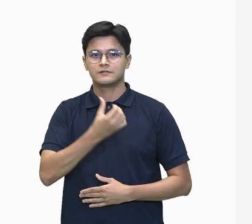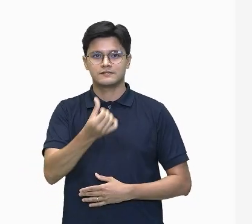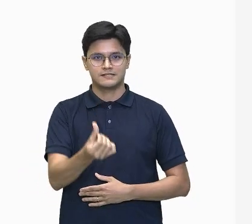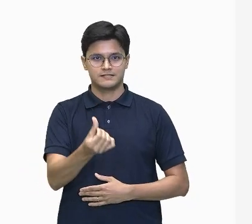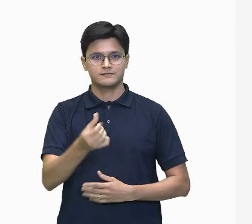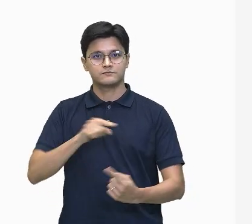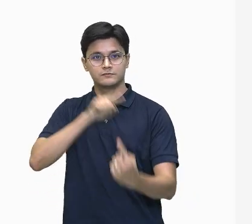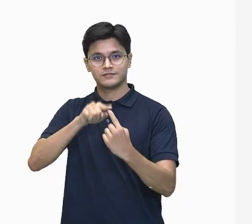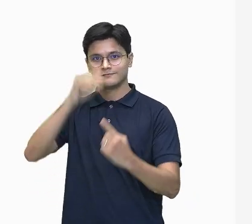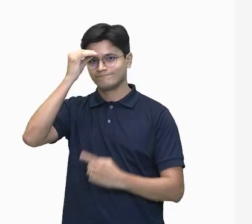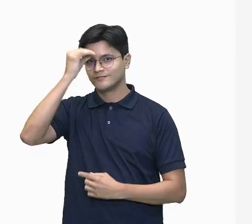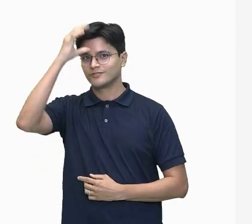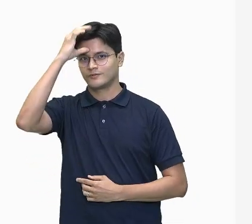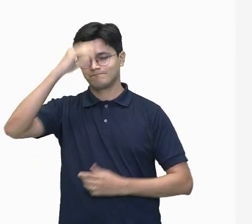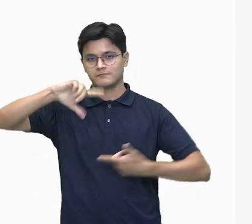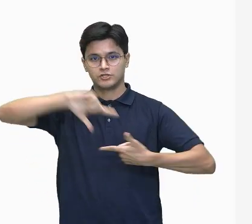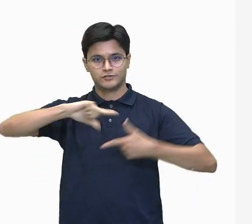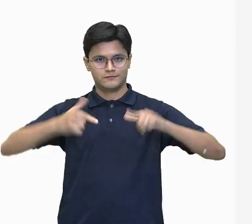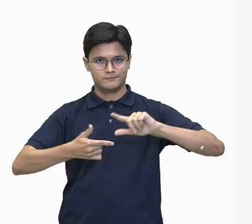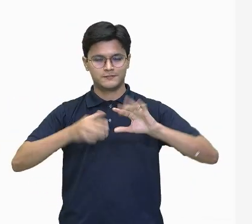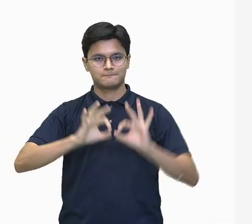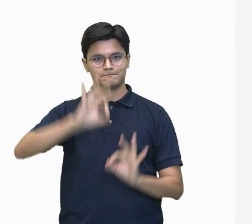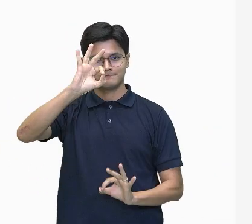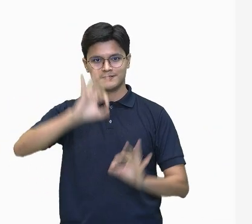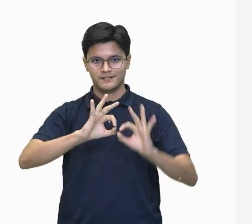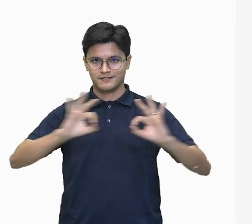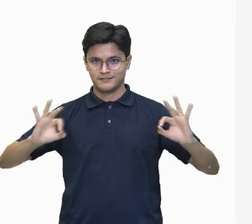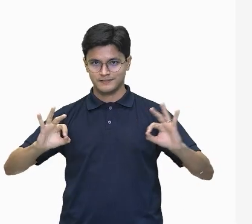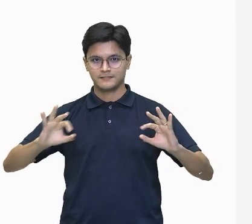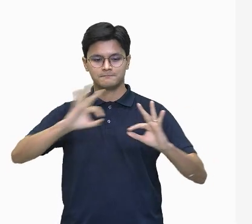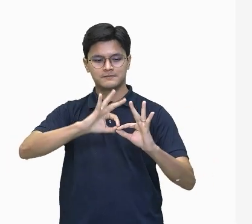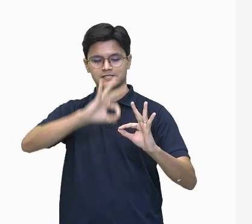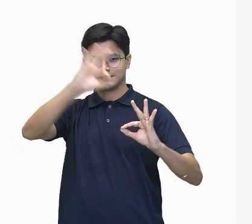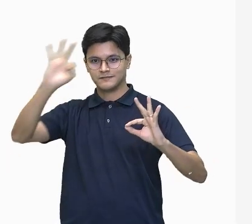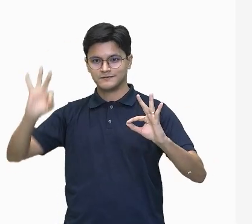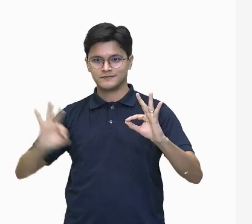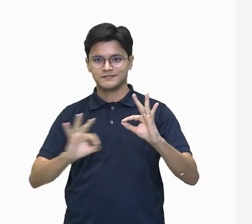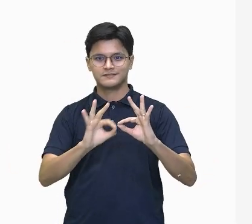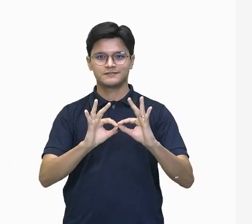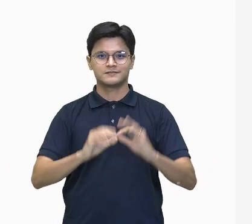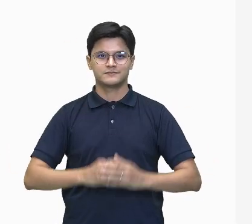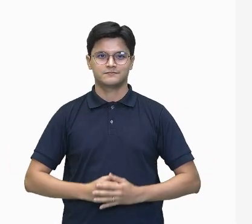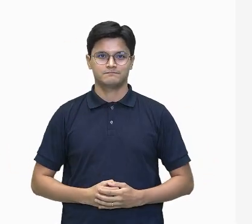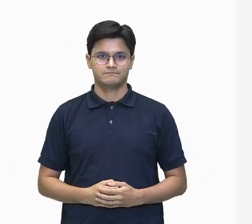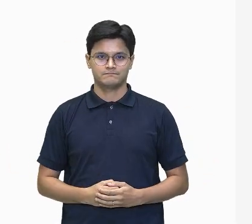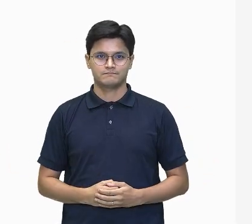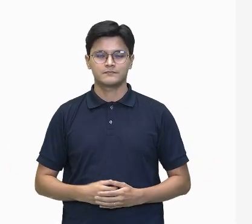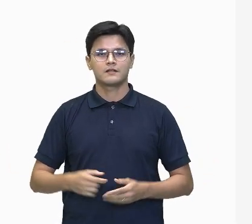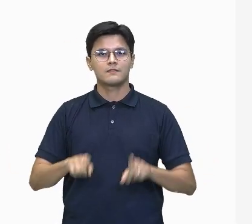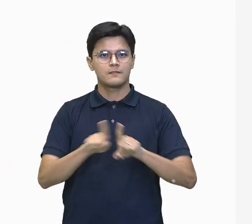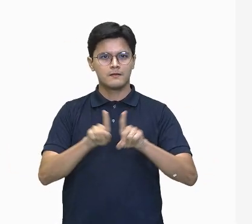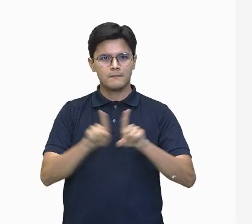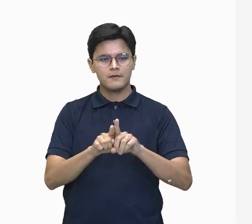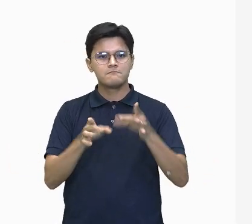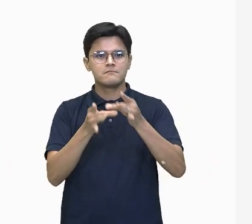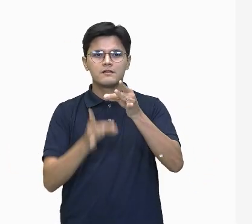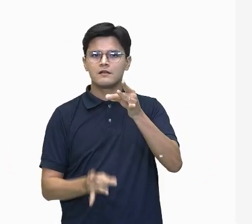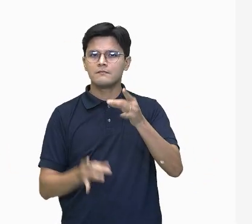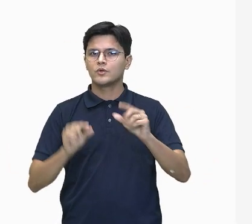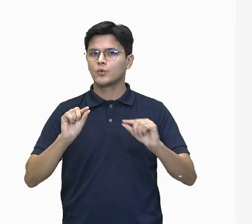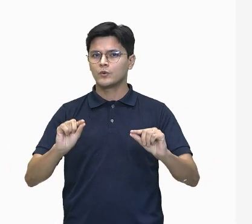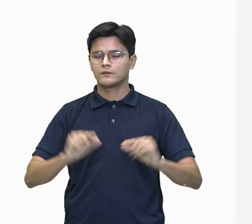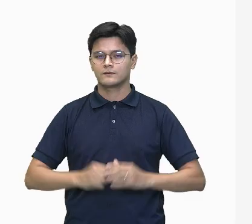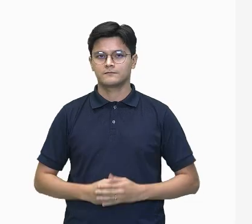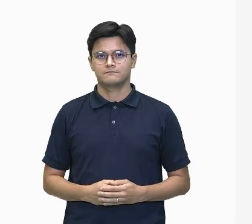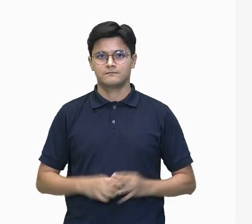objeto de conhecimento, geometria analítica, circunferência. Acompanhe também o detalhamento.